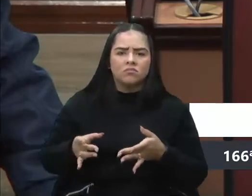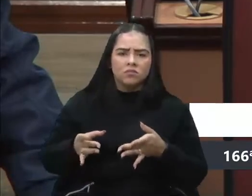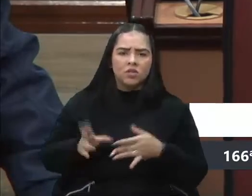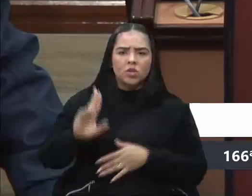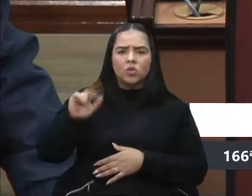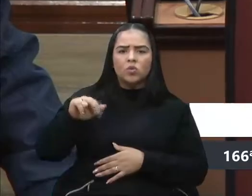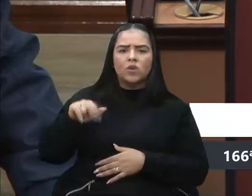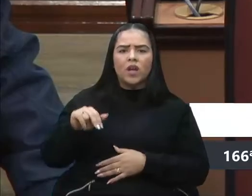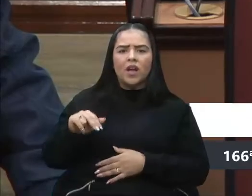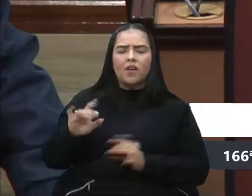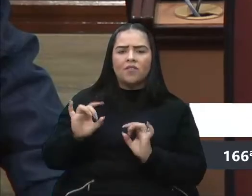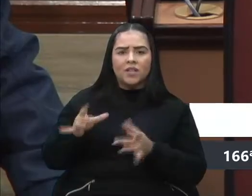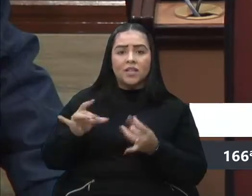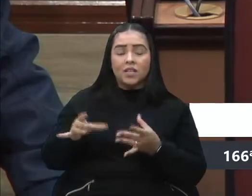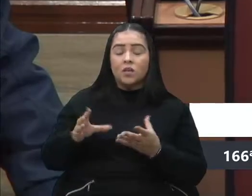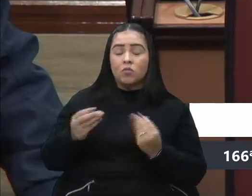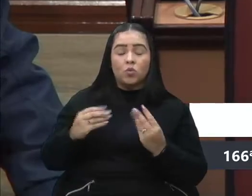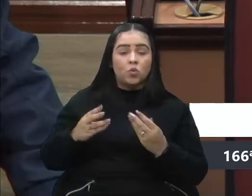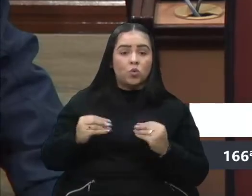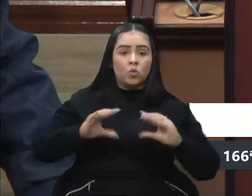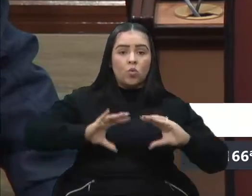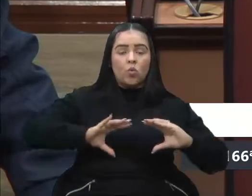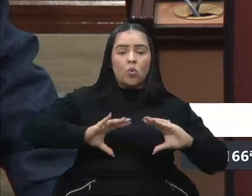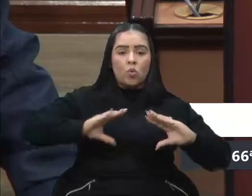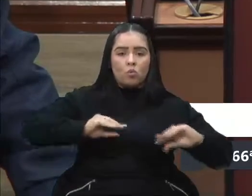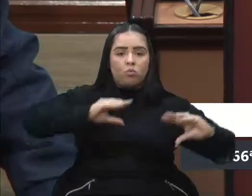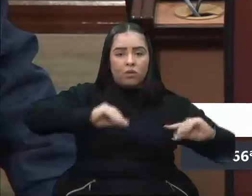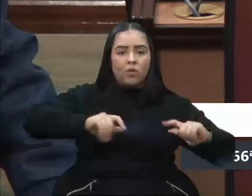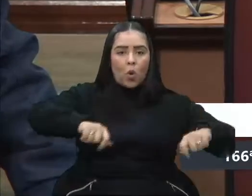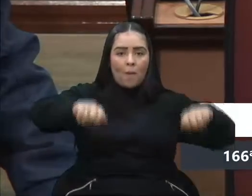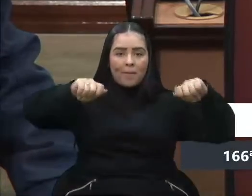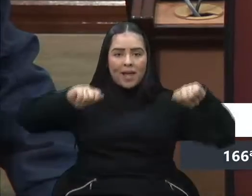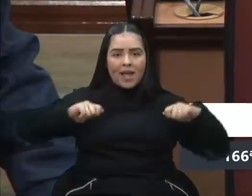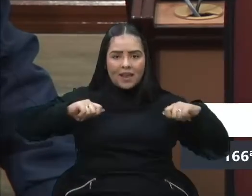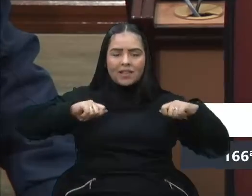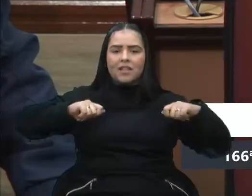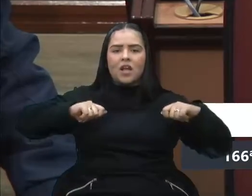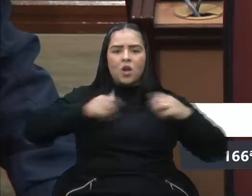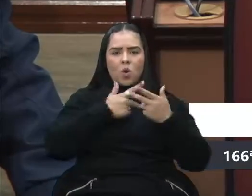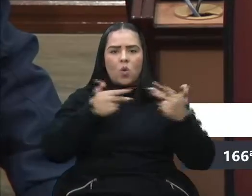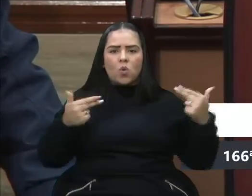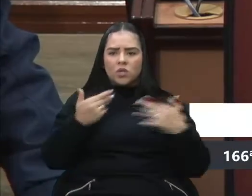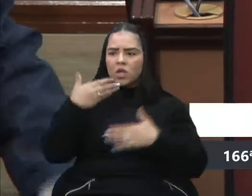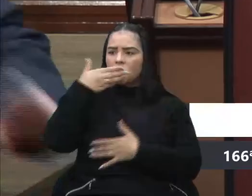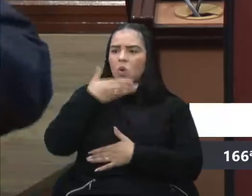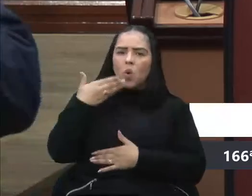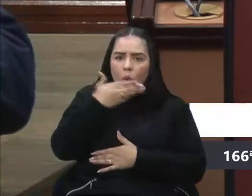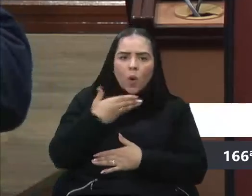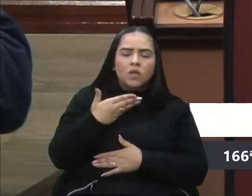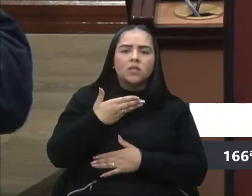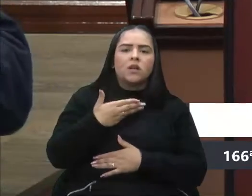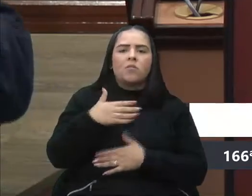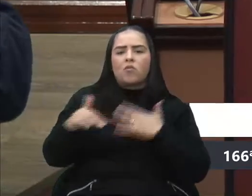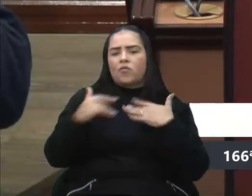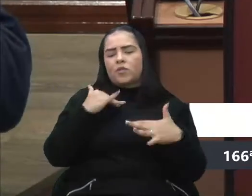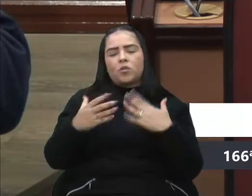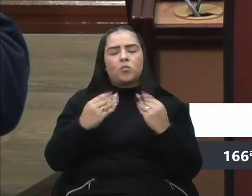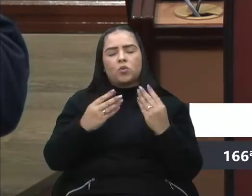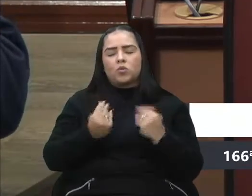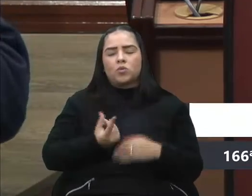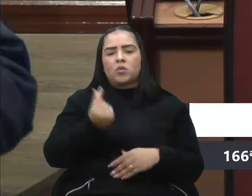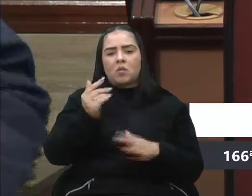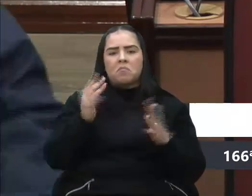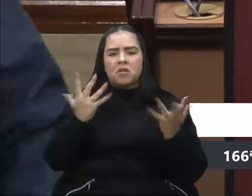nunca venderam tanto edredom na vida, tantos móveis, tantos doces. Então, movimentou muito a economia. Eu quero só parabenizar muito a essa